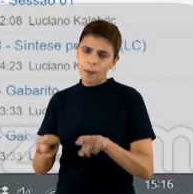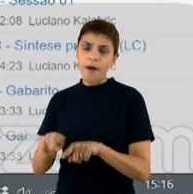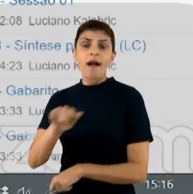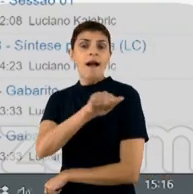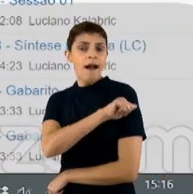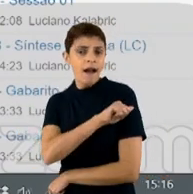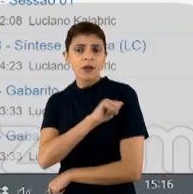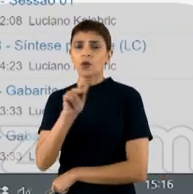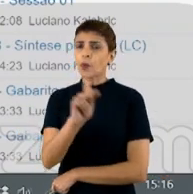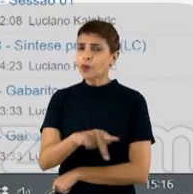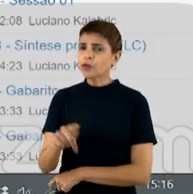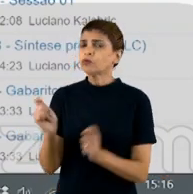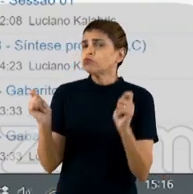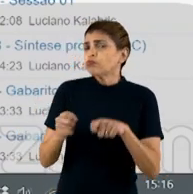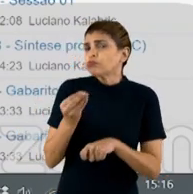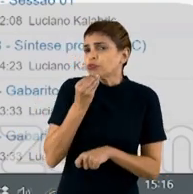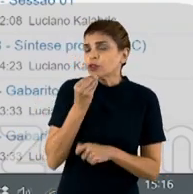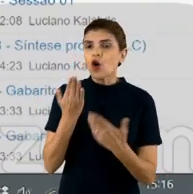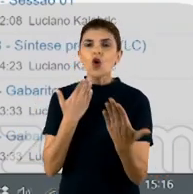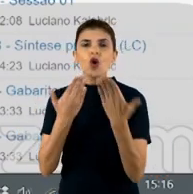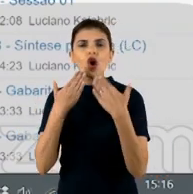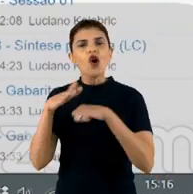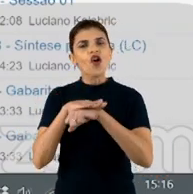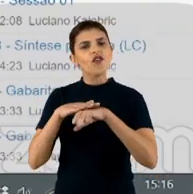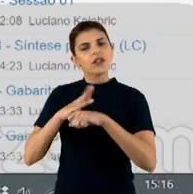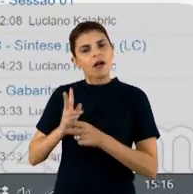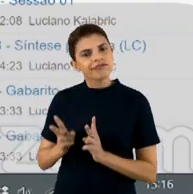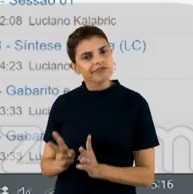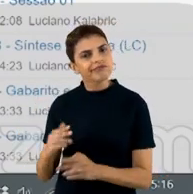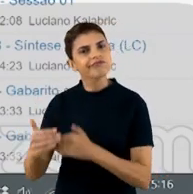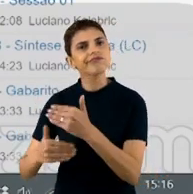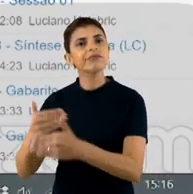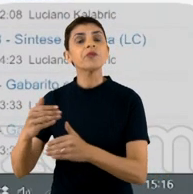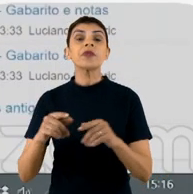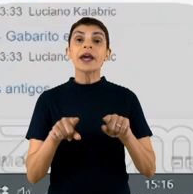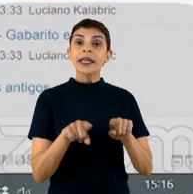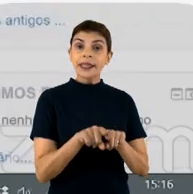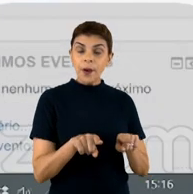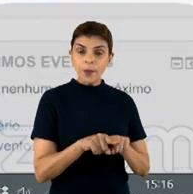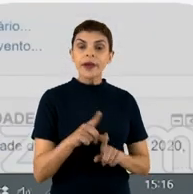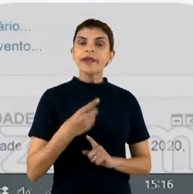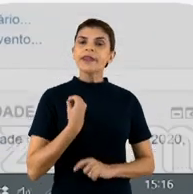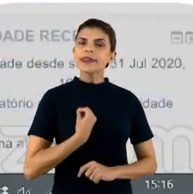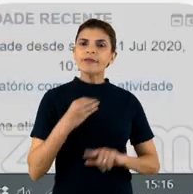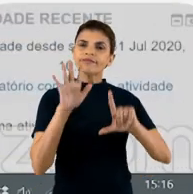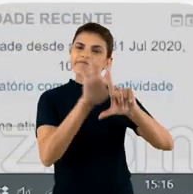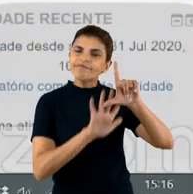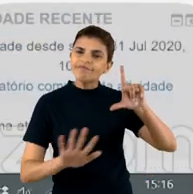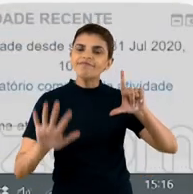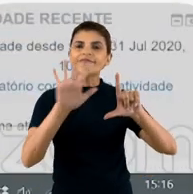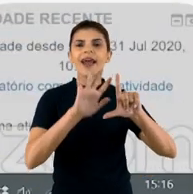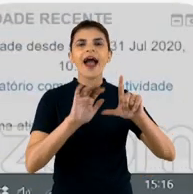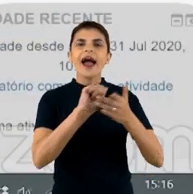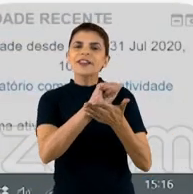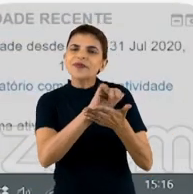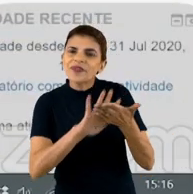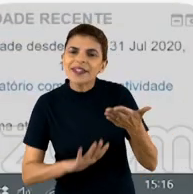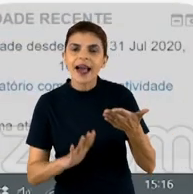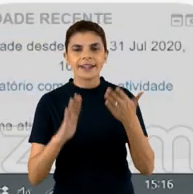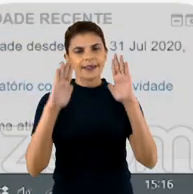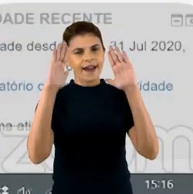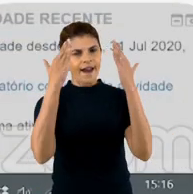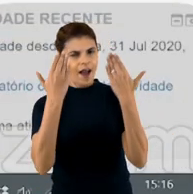os professores pudessem conversar mais efetivamente, né? E bolamos então algumas